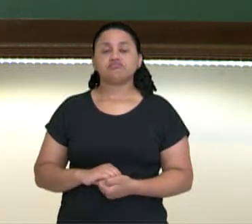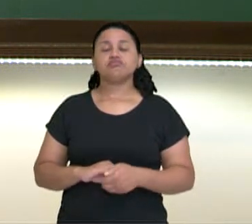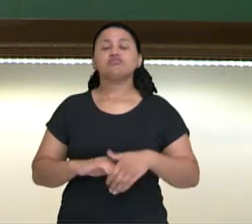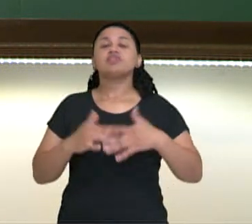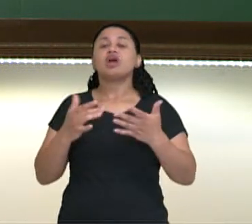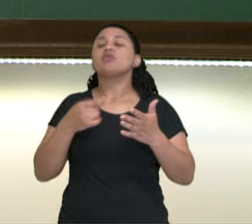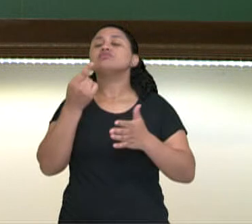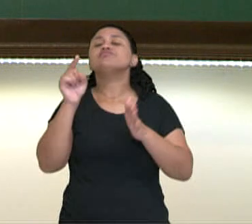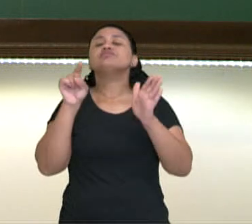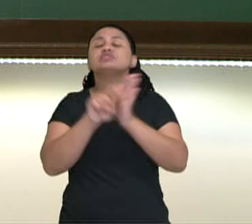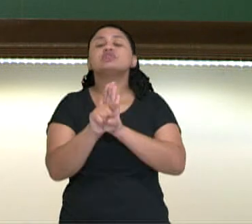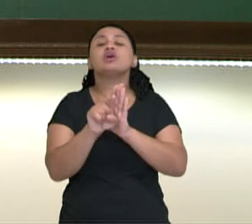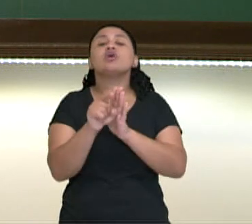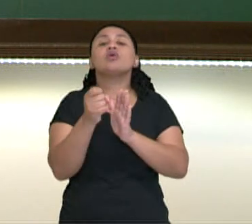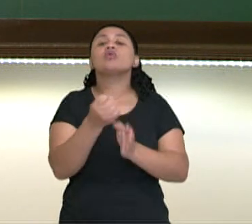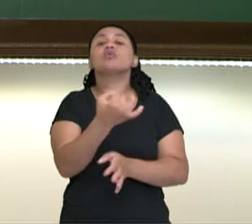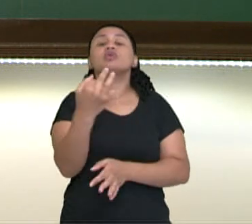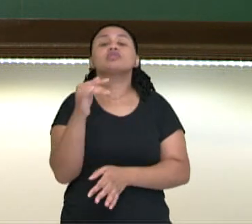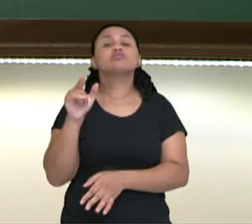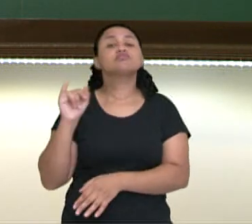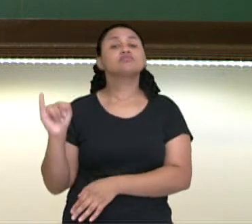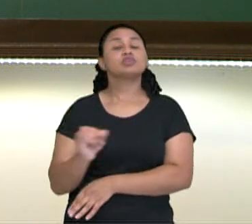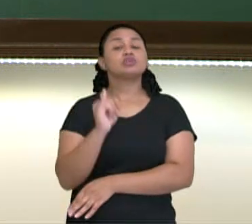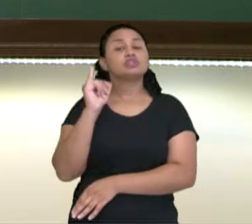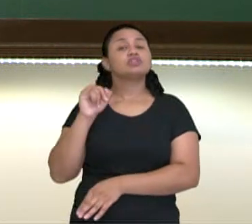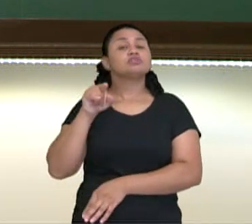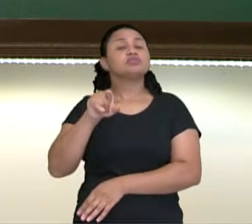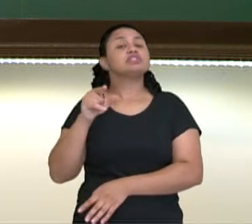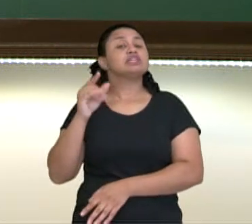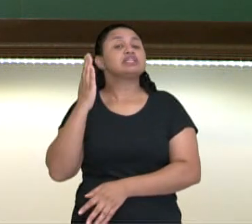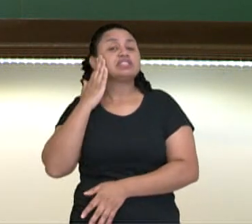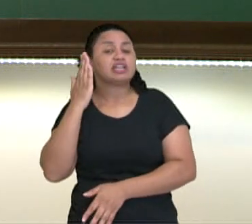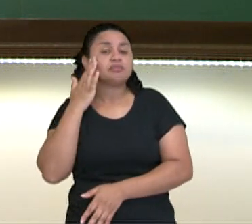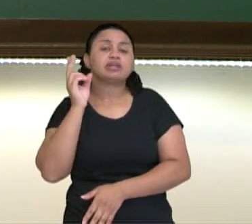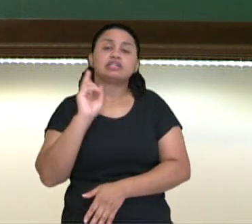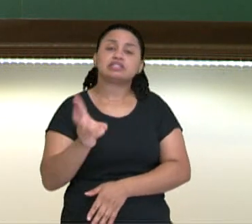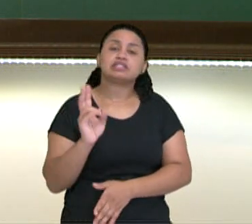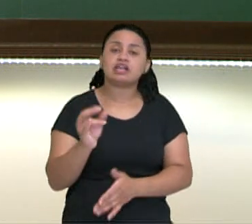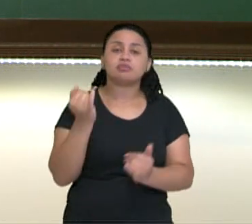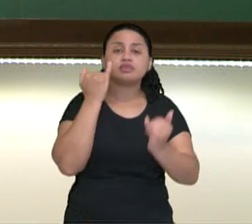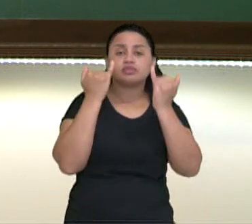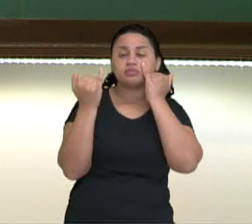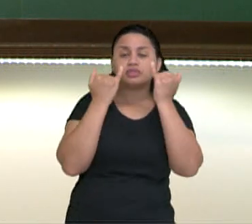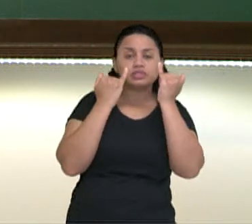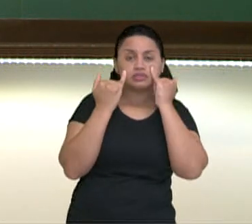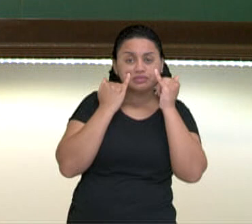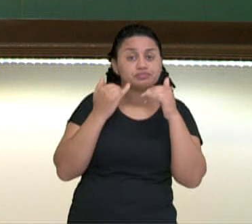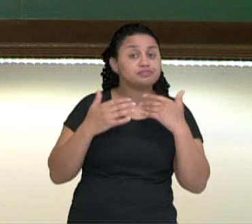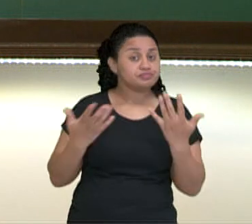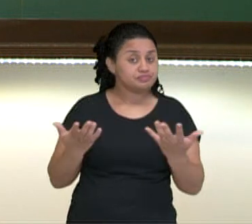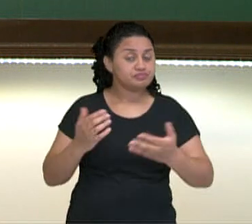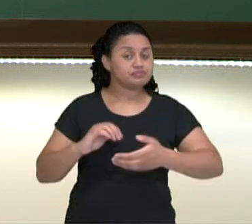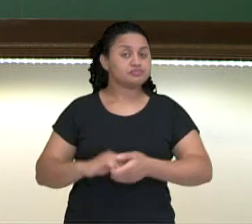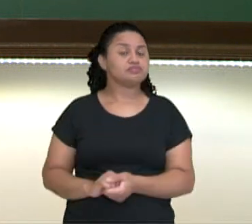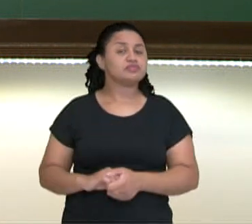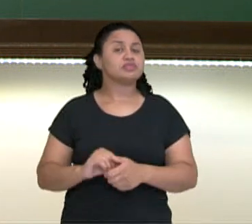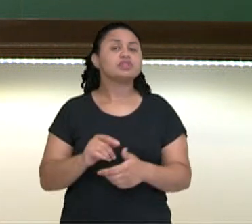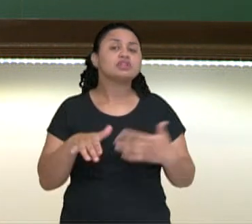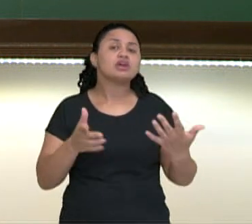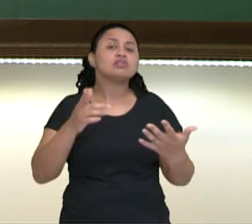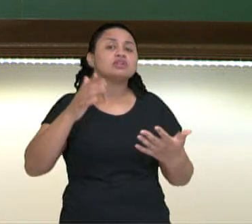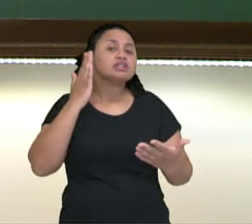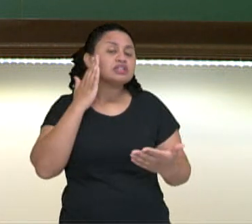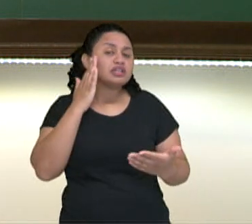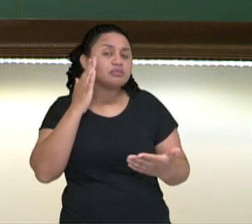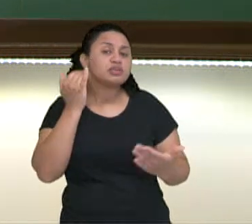Quanto é importante para você estar por dentro das notícias? Estar por dentro das notícias é